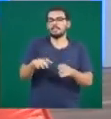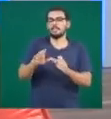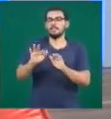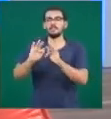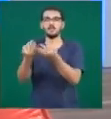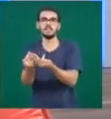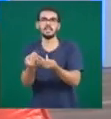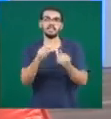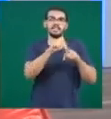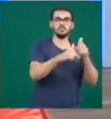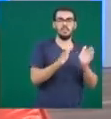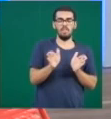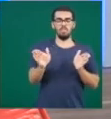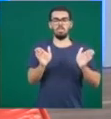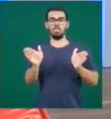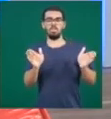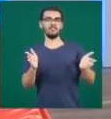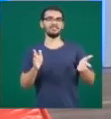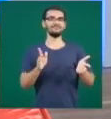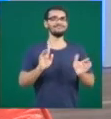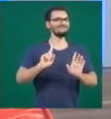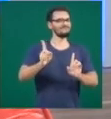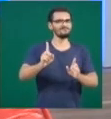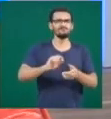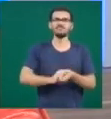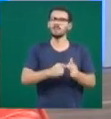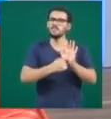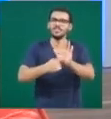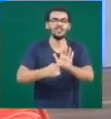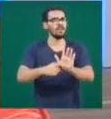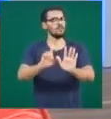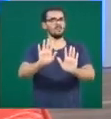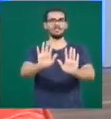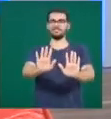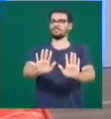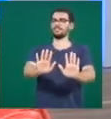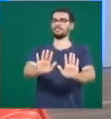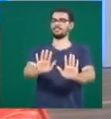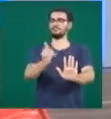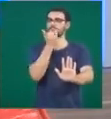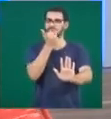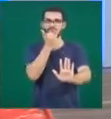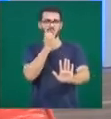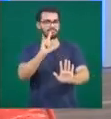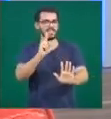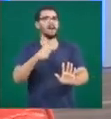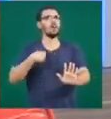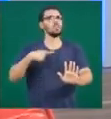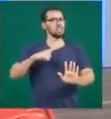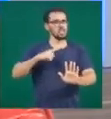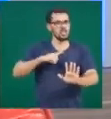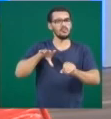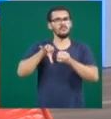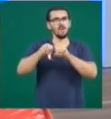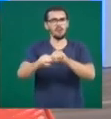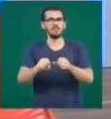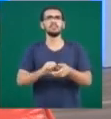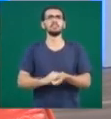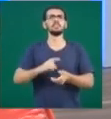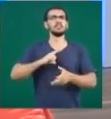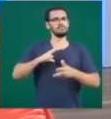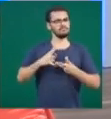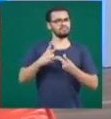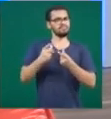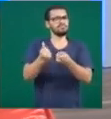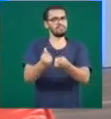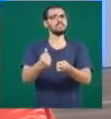o trabalho. Eu acho que isso vai conseguir comprovar que, opa, não, calma, tem alguma coisa aqui. Elas estão tão qualificadas quanto esses homens, estão tão